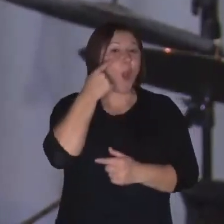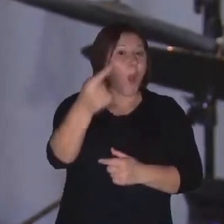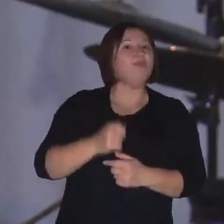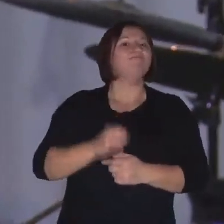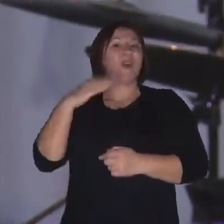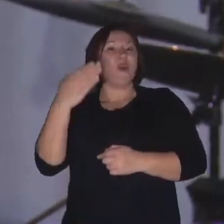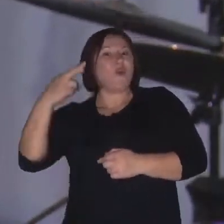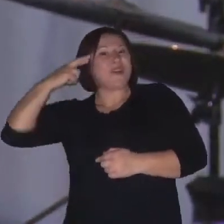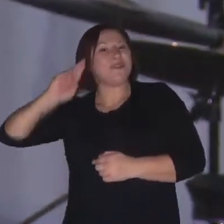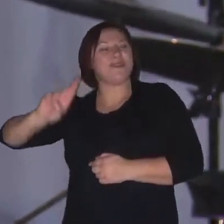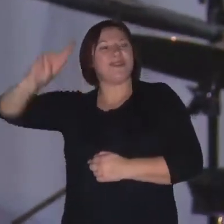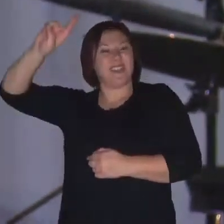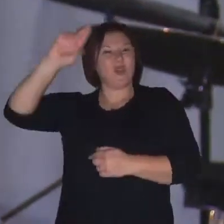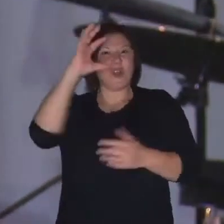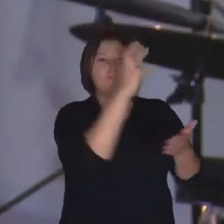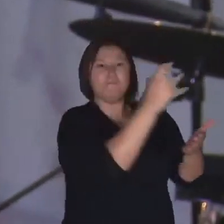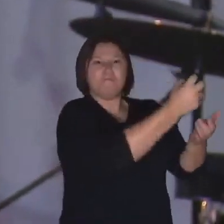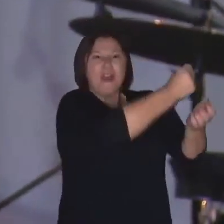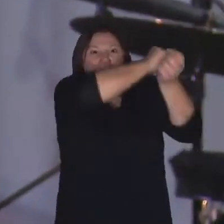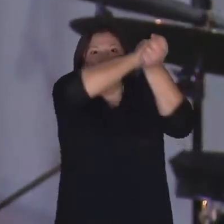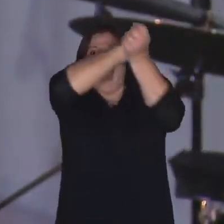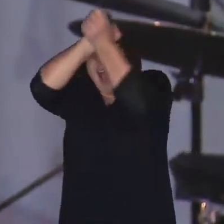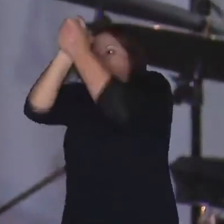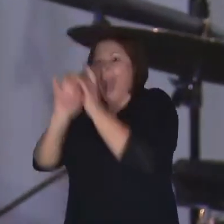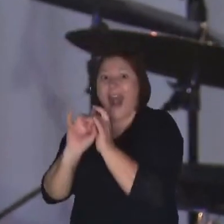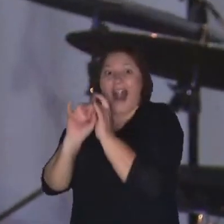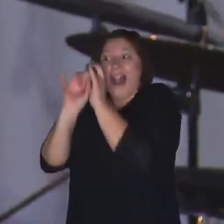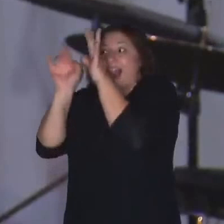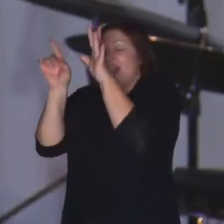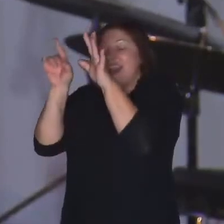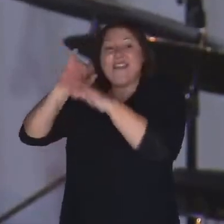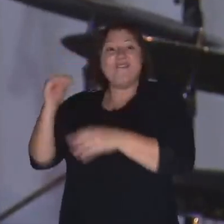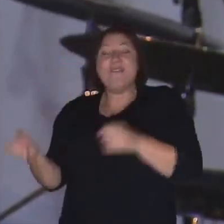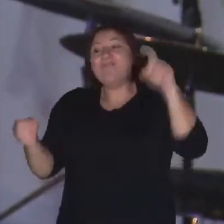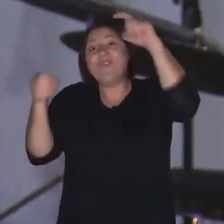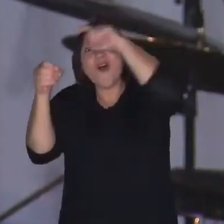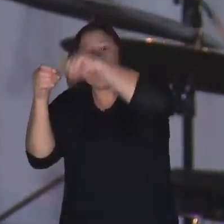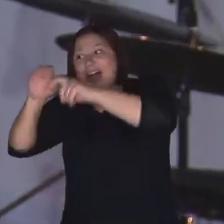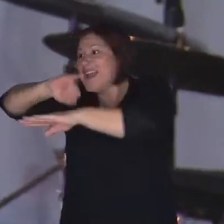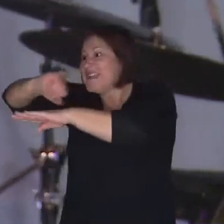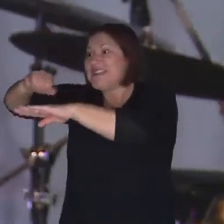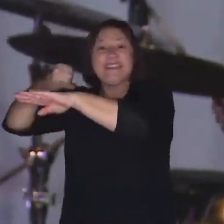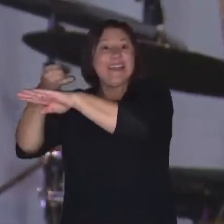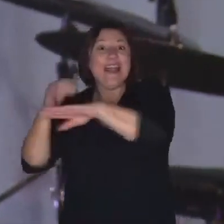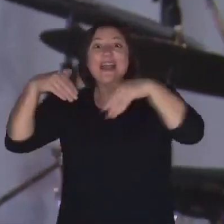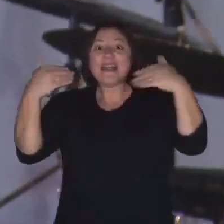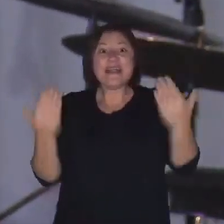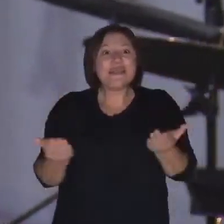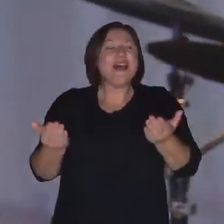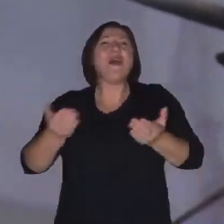sonho. Então a nossa boca encheu-se de riso, a nossa língua de cantos de alegria. Até nas outras